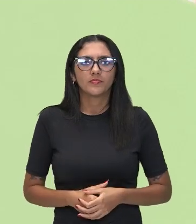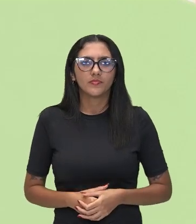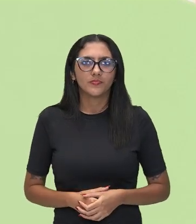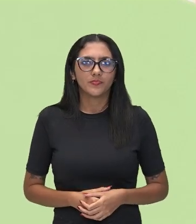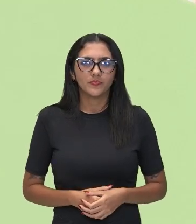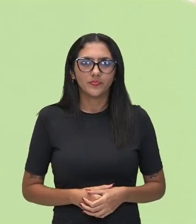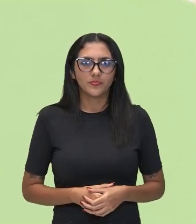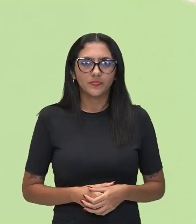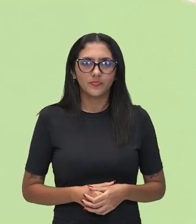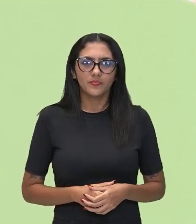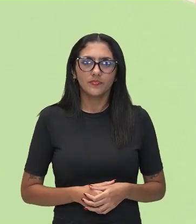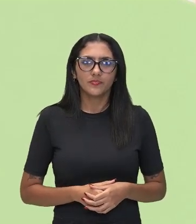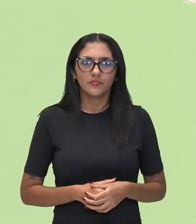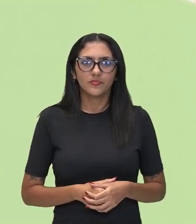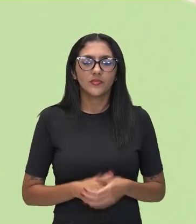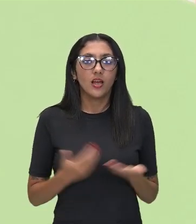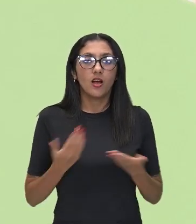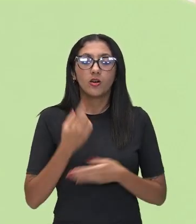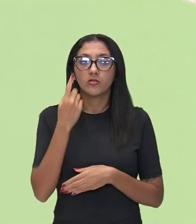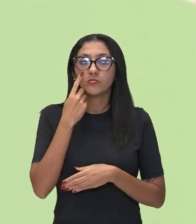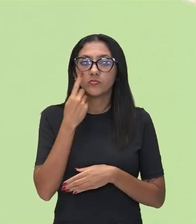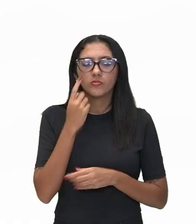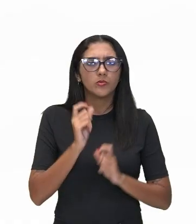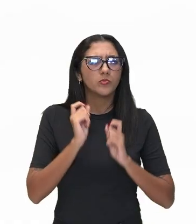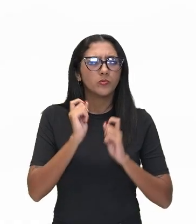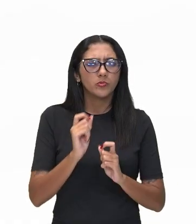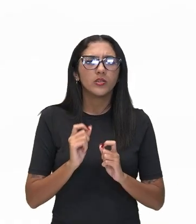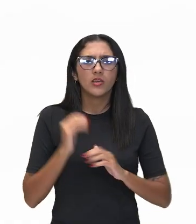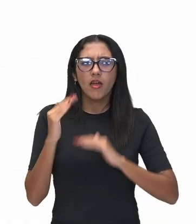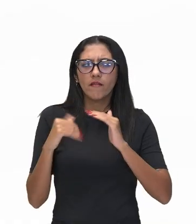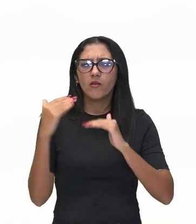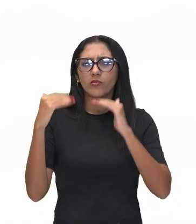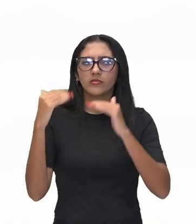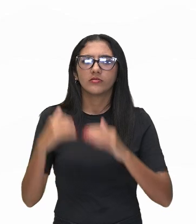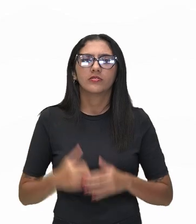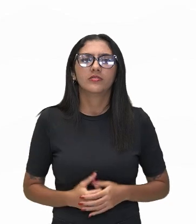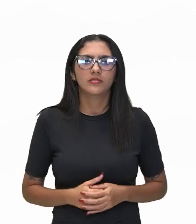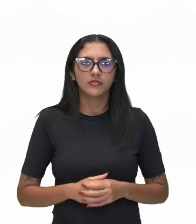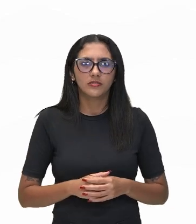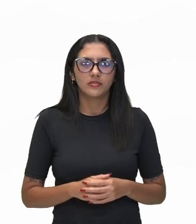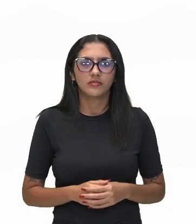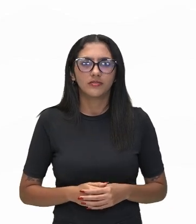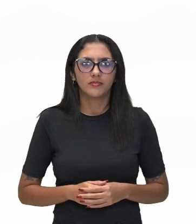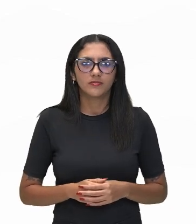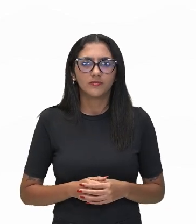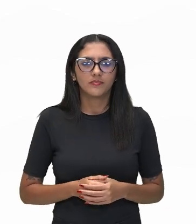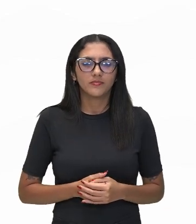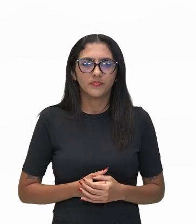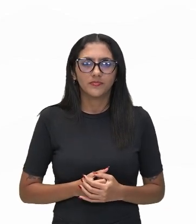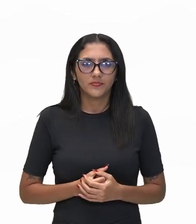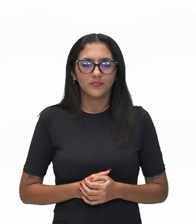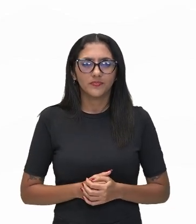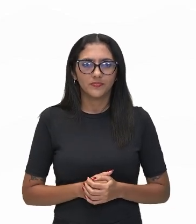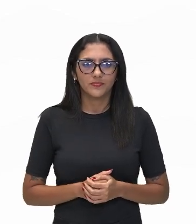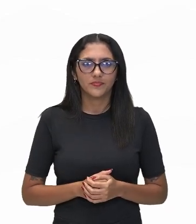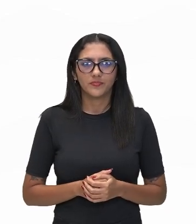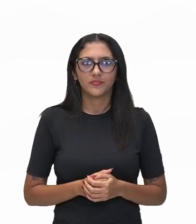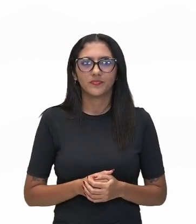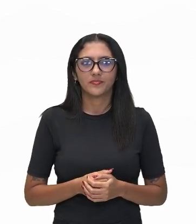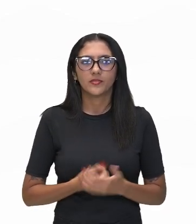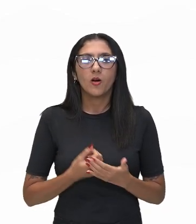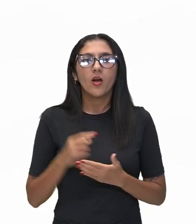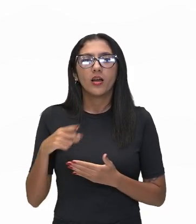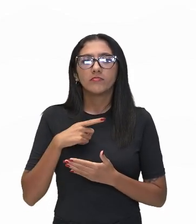agora sobre o que é a evolução. Vejam aí, a evolução é o processo